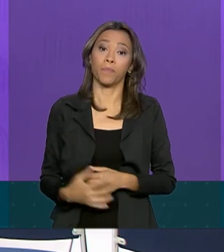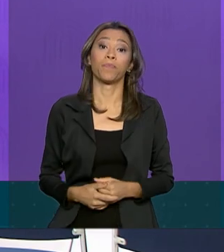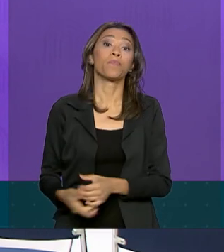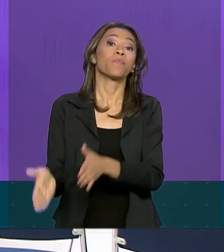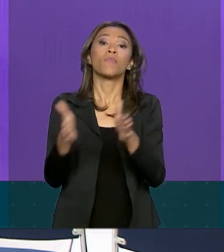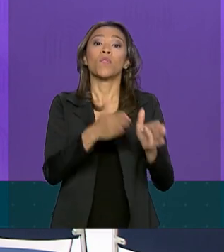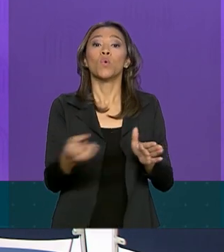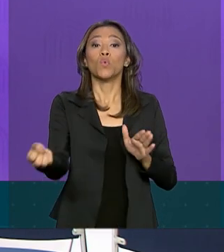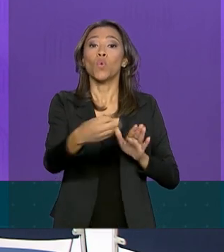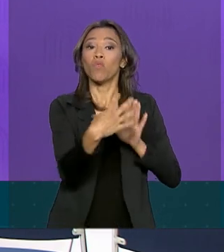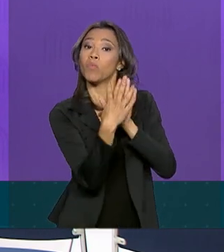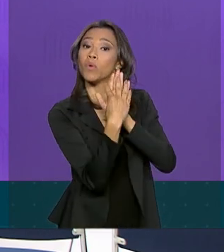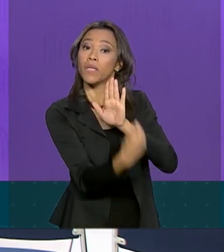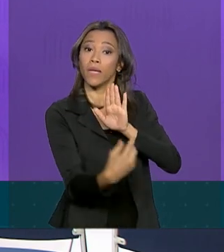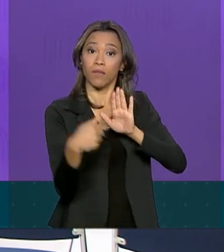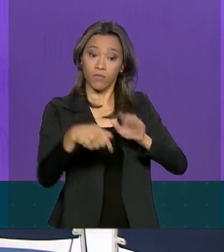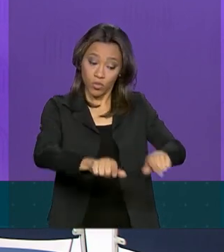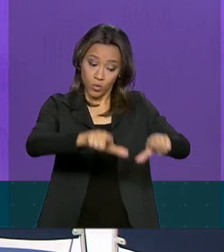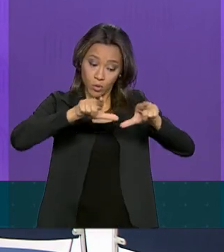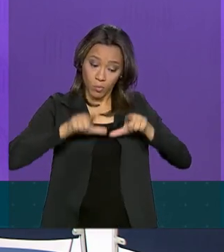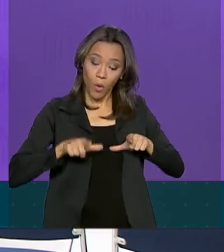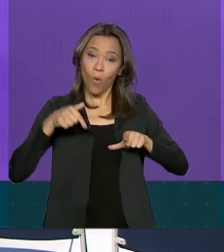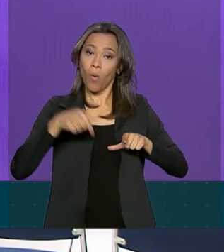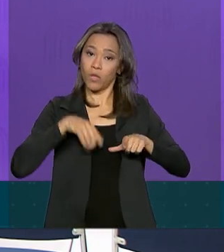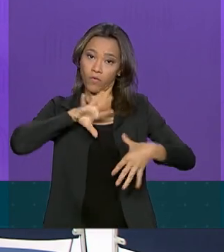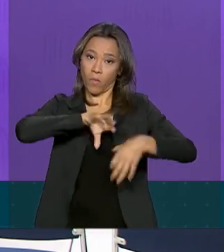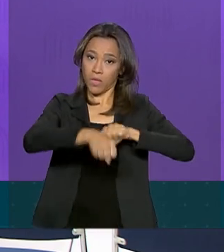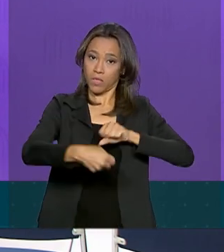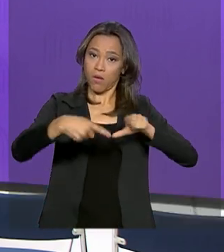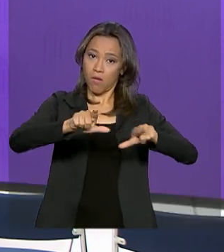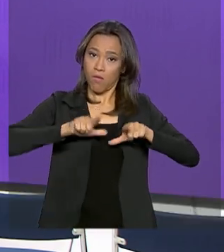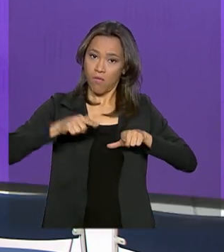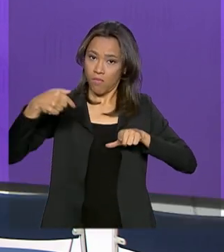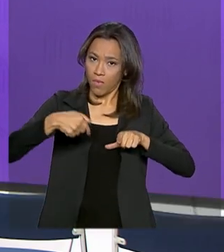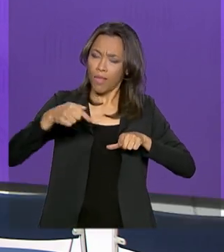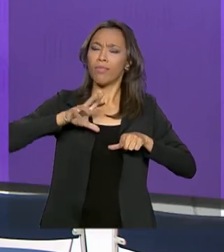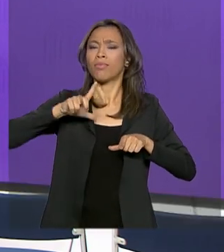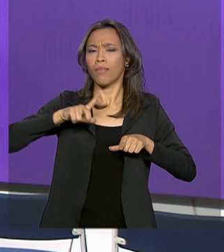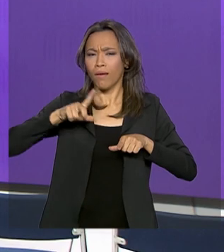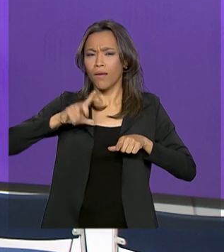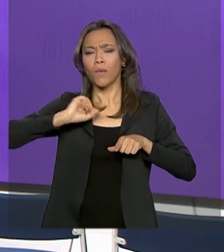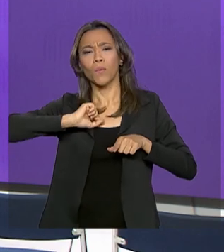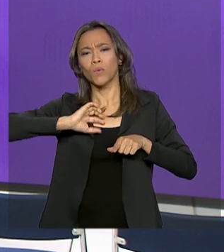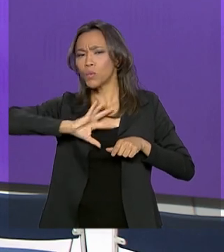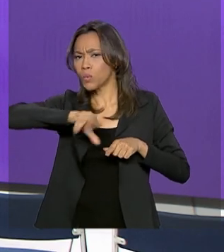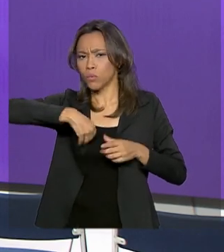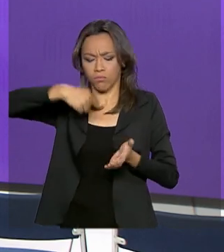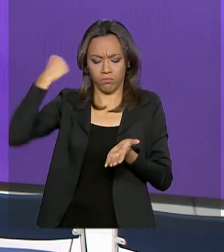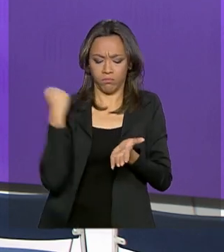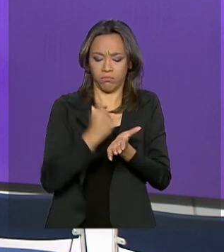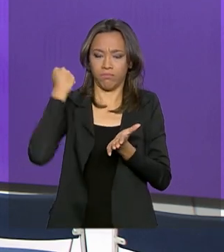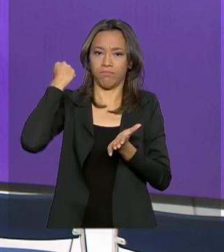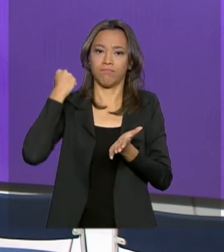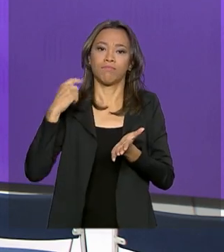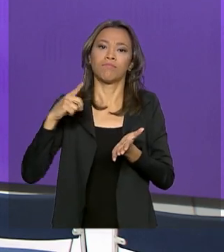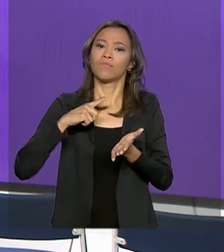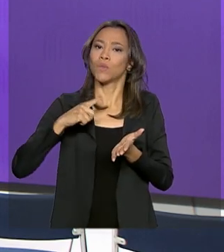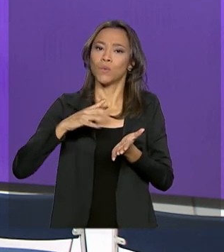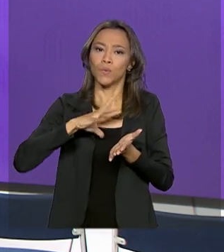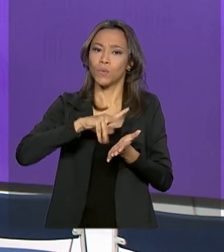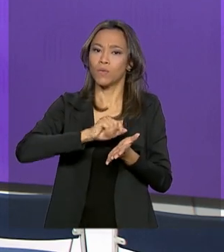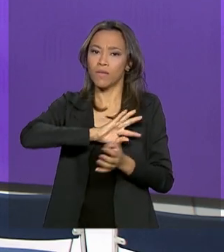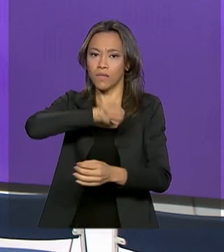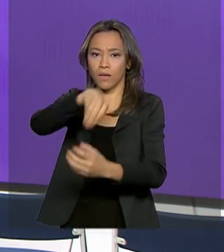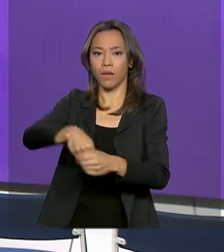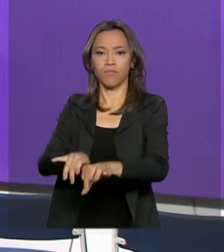o que está em vigência é que o diploma digital tem toda a sua origem, emissão, registro e armazenamento em ambiente digital.